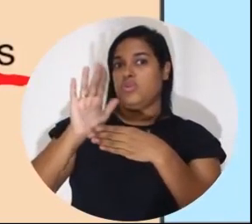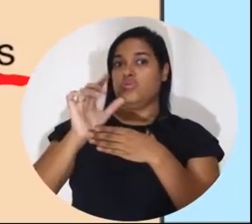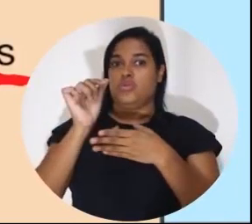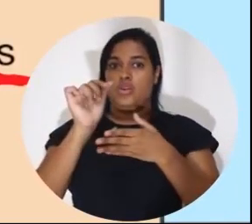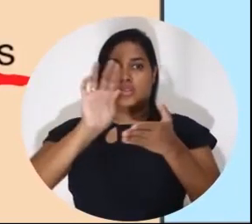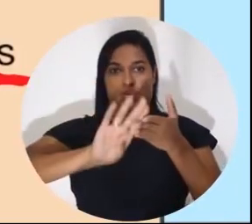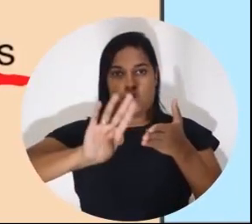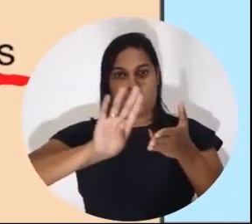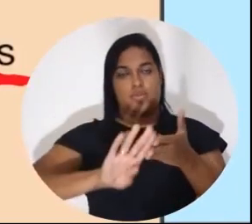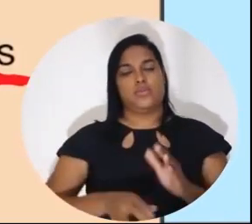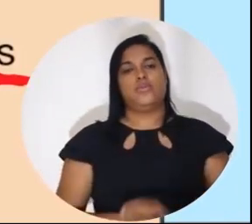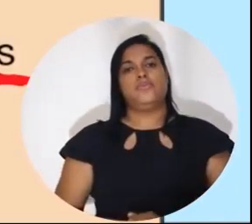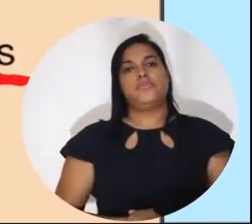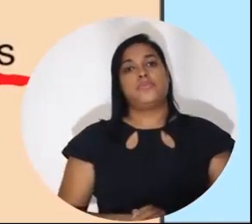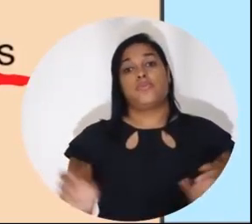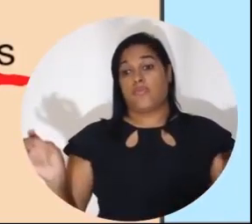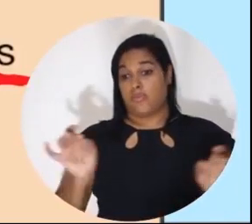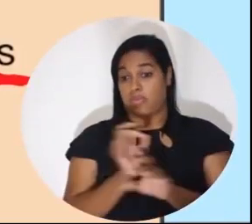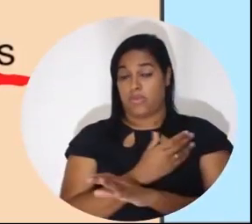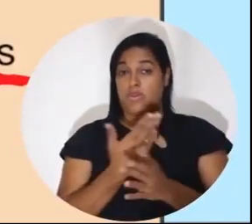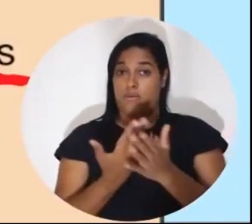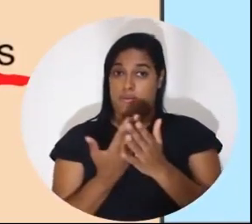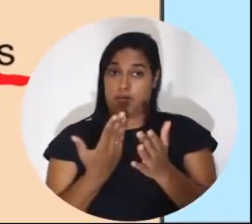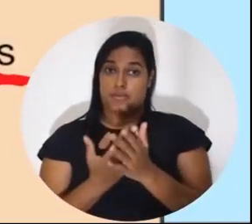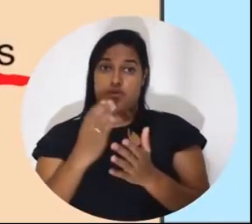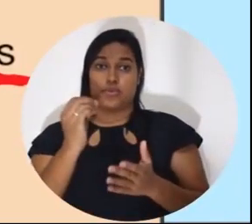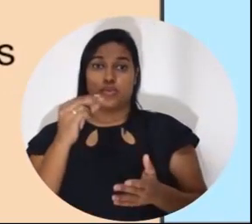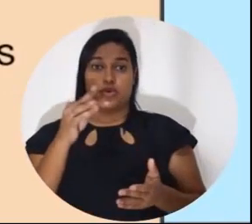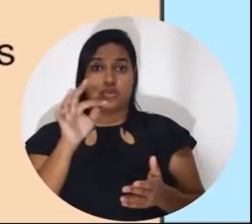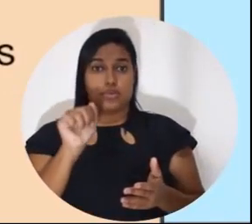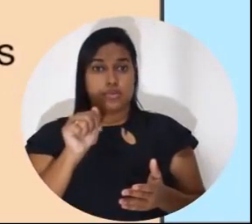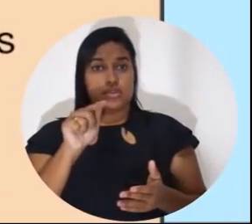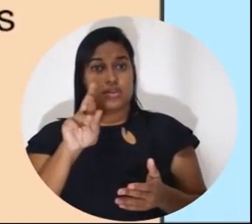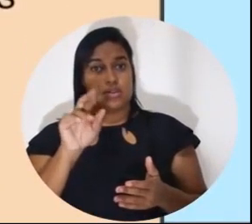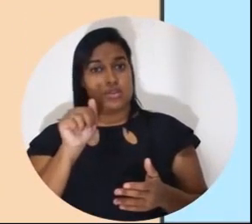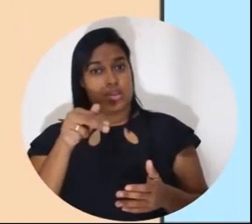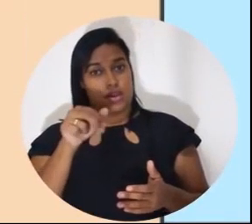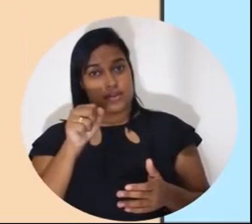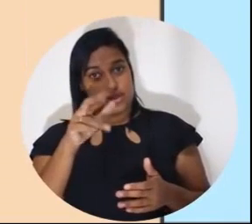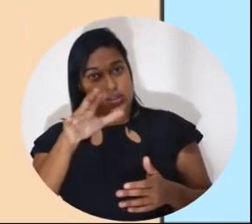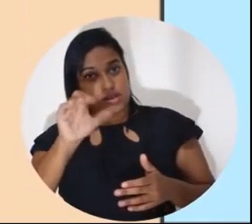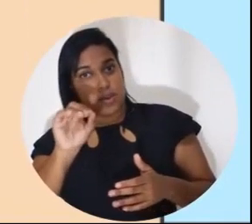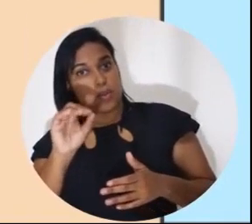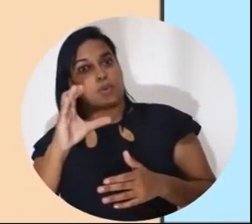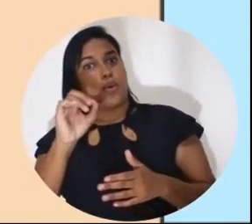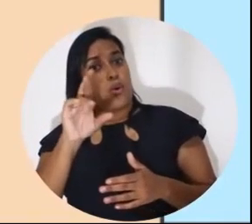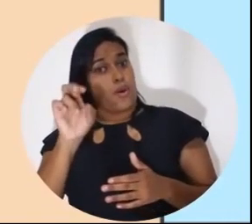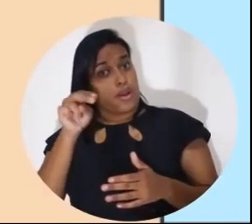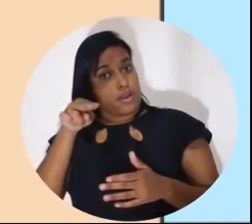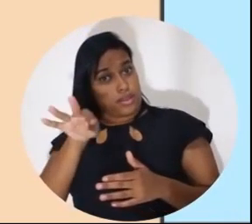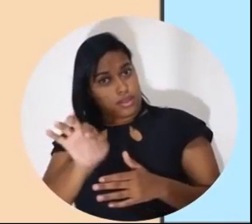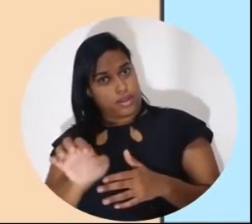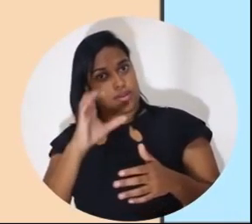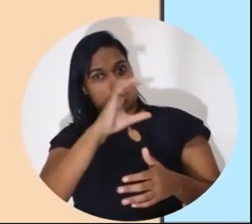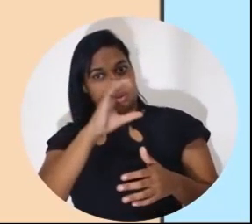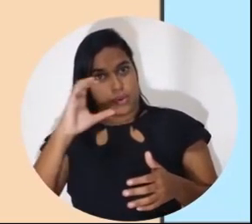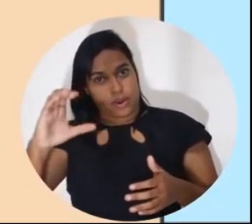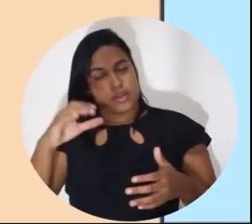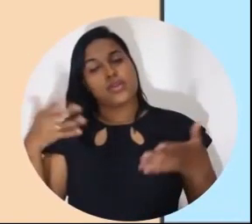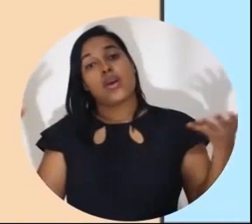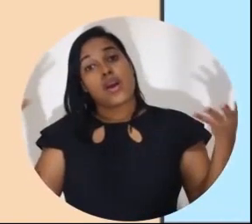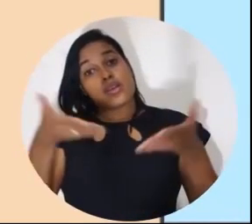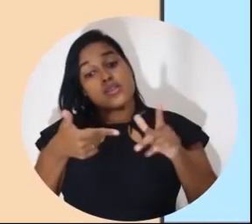conta. Concluído o estudo da conta transações correntes, né, dessa grande conta, vamos agora à segunda